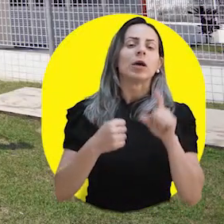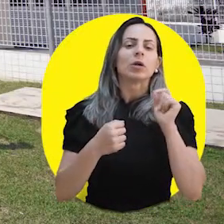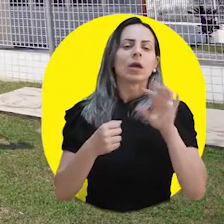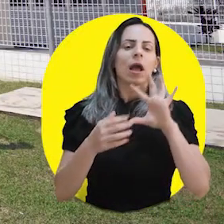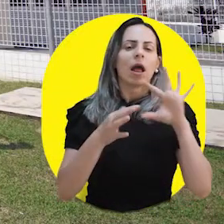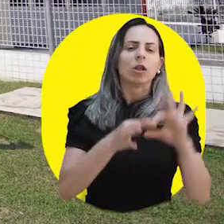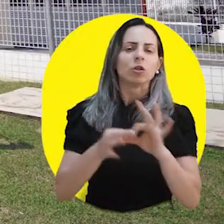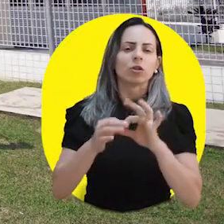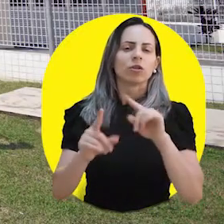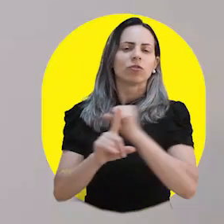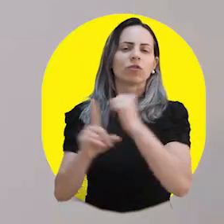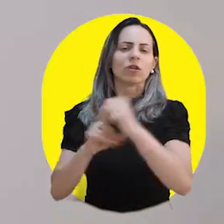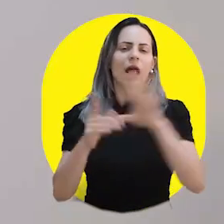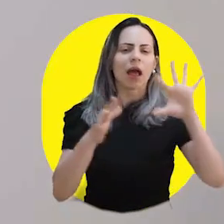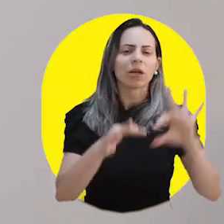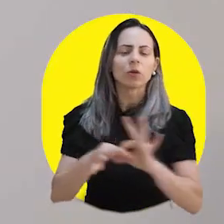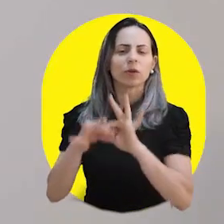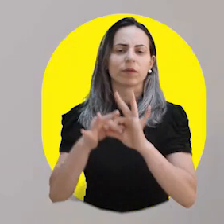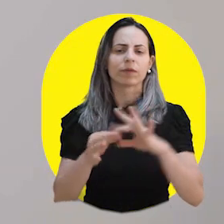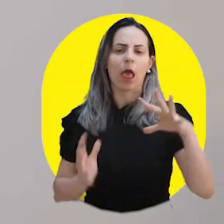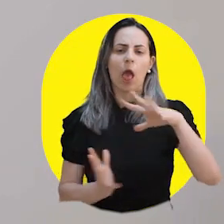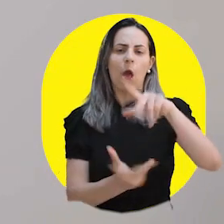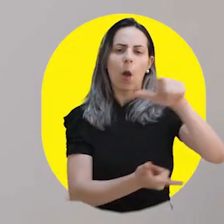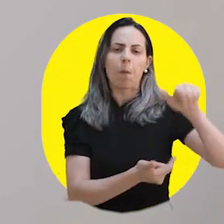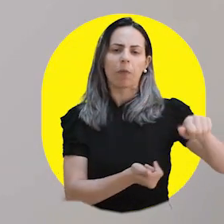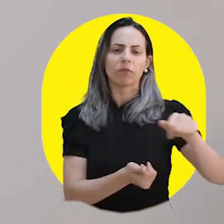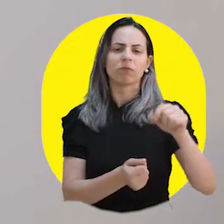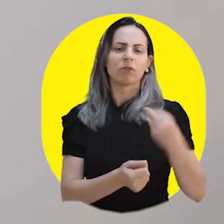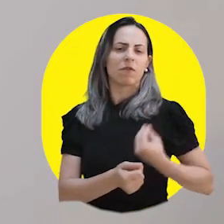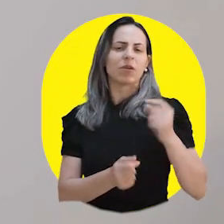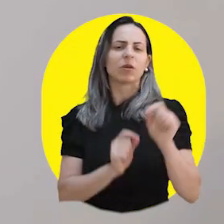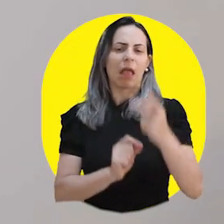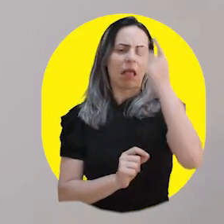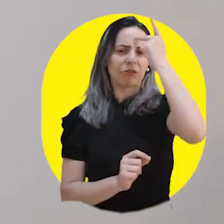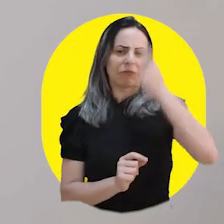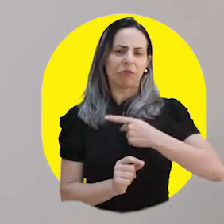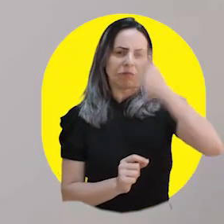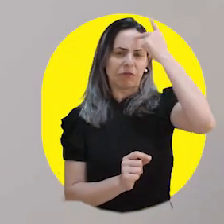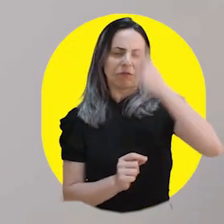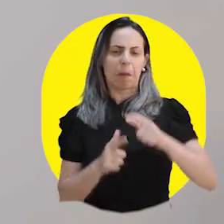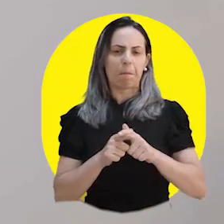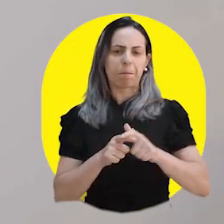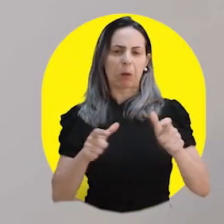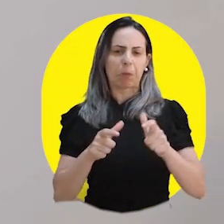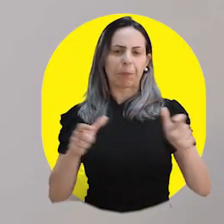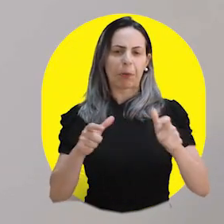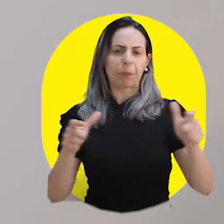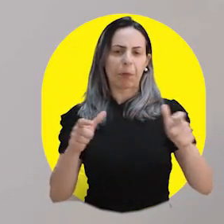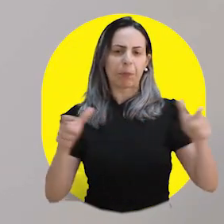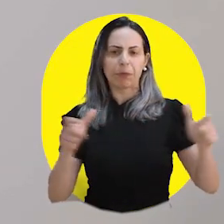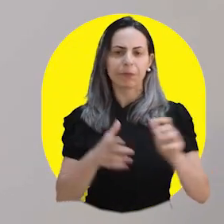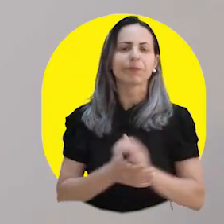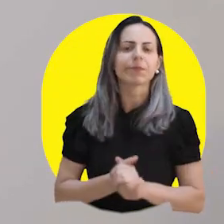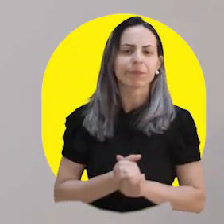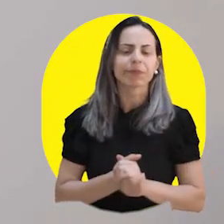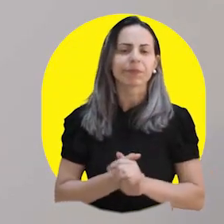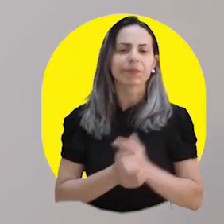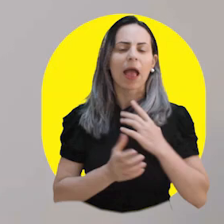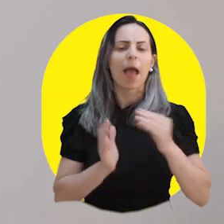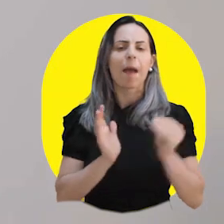precisava religar a sociedade. Nós vivemos o mundo está vivendo um individualismo exacerbado, né? Que tinha criando um problema maior.